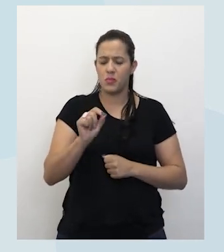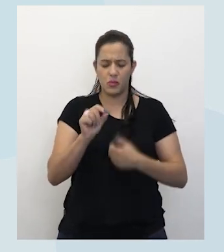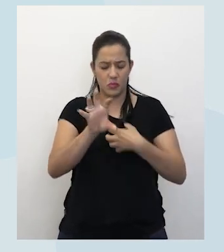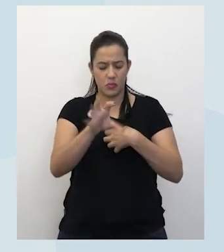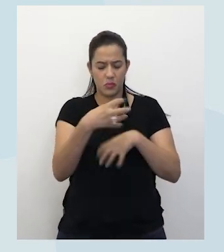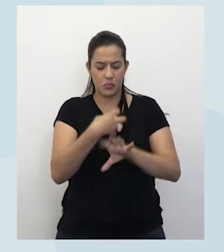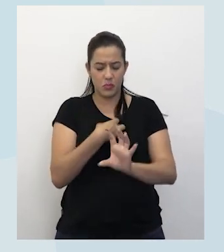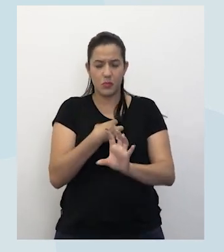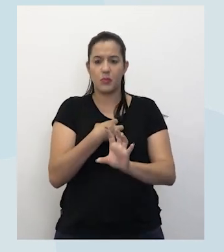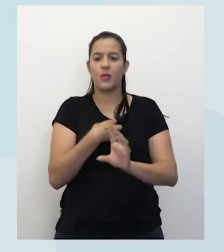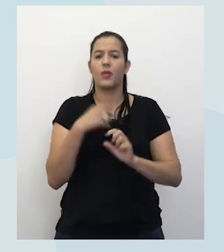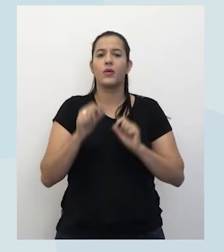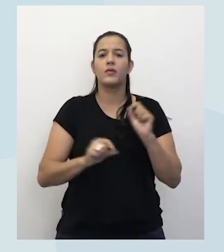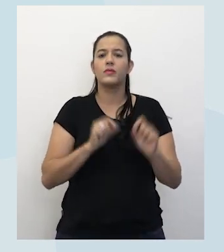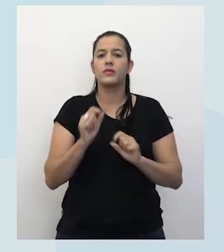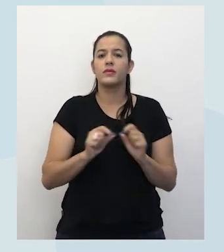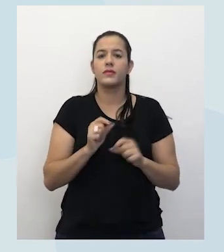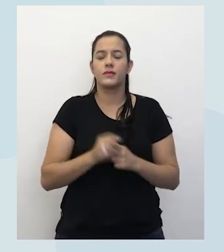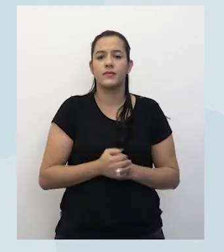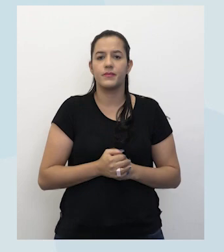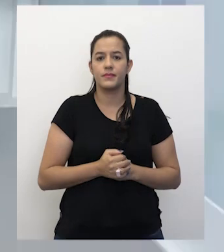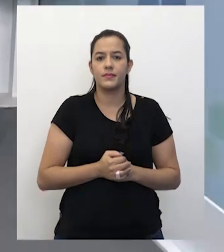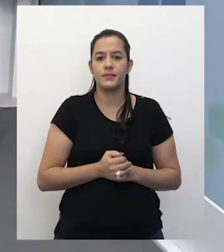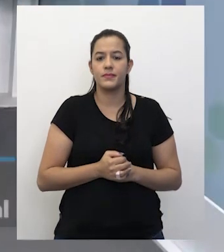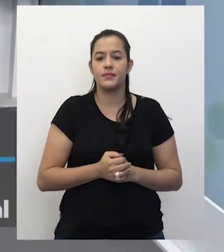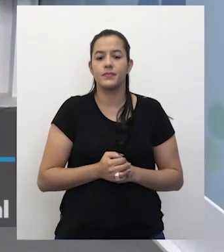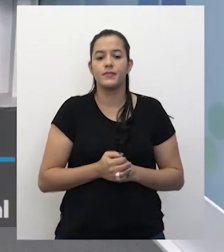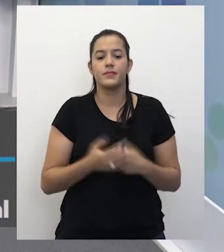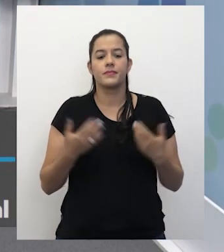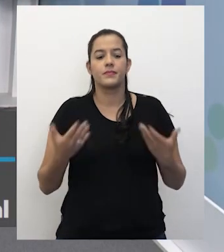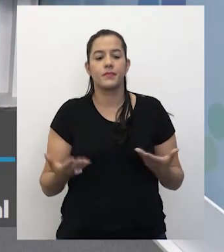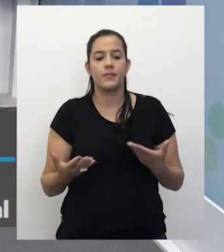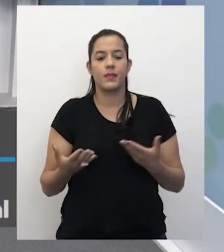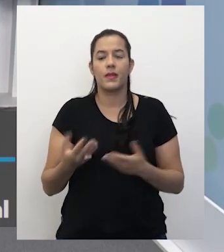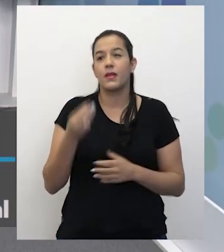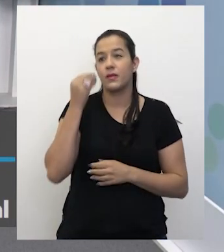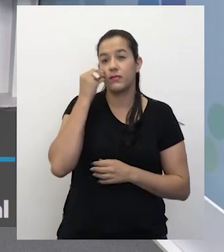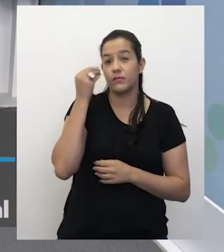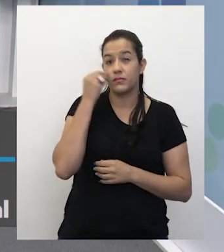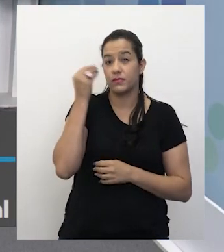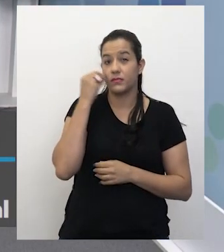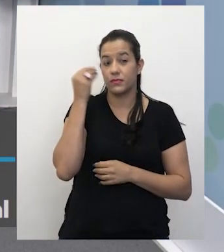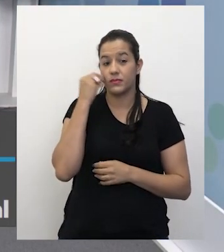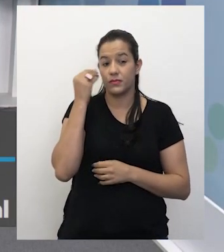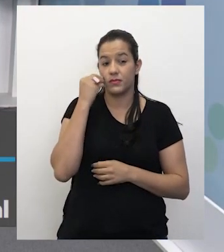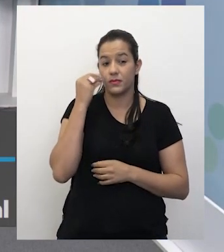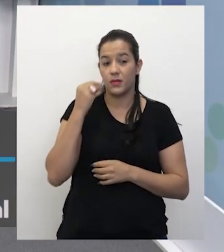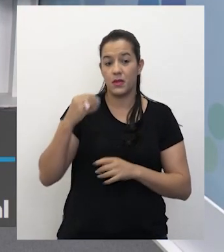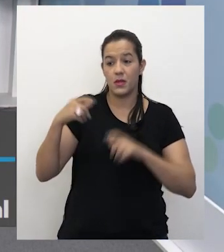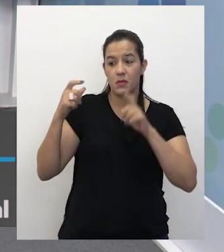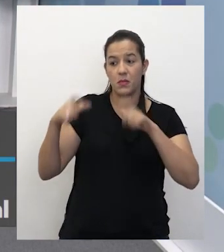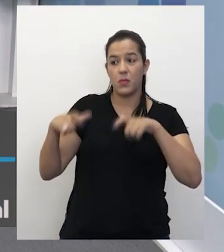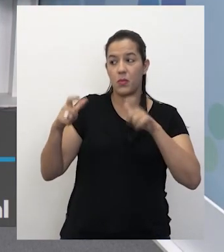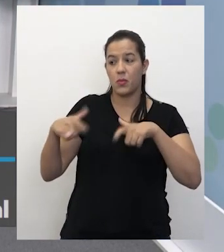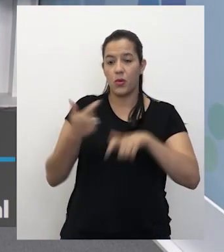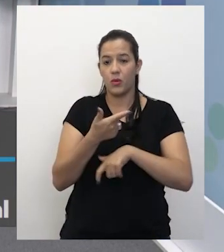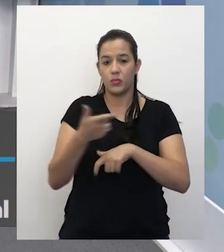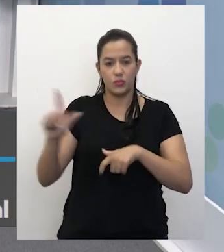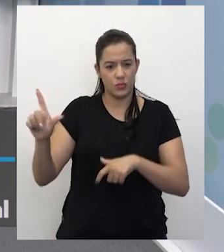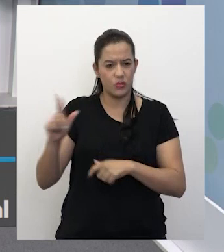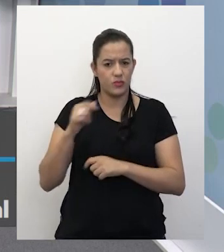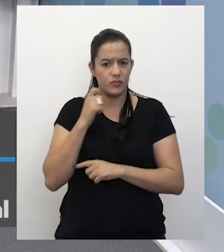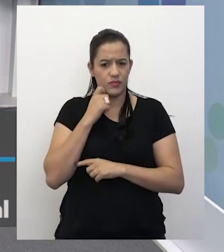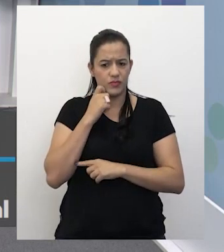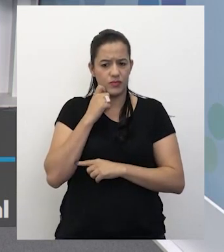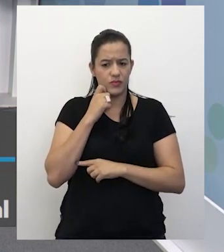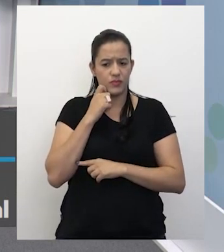empatia? Será que tem a ver com a gente pensar e tentar se colocar no lugar do outro? Eu acho que tem tudo a ver com isso, né? Quer